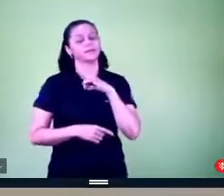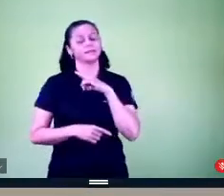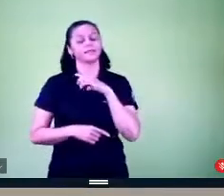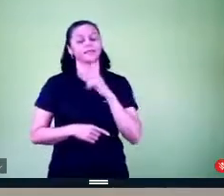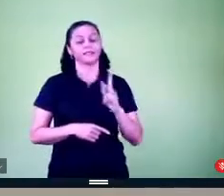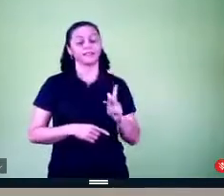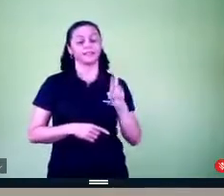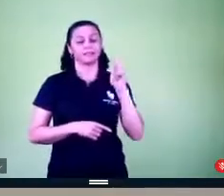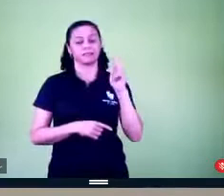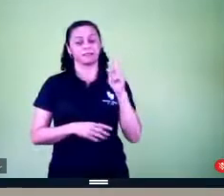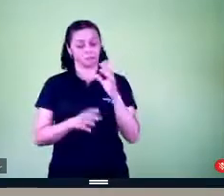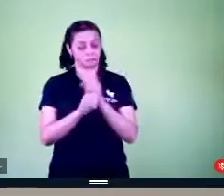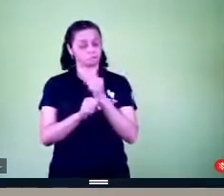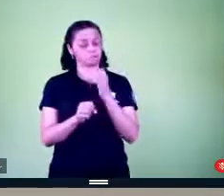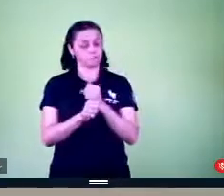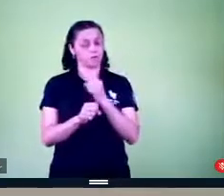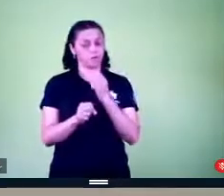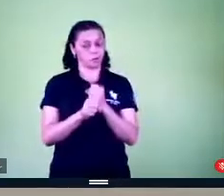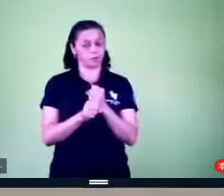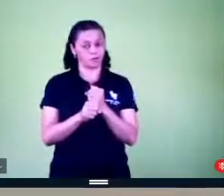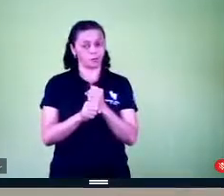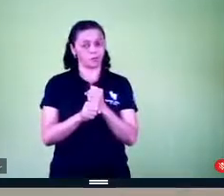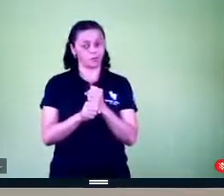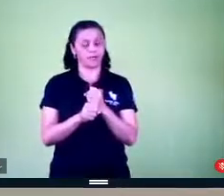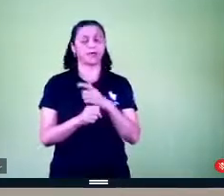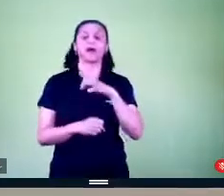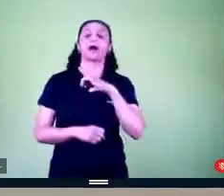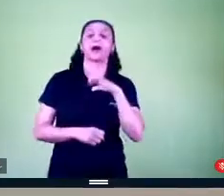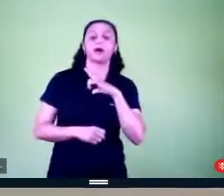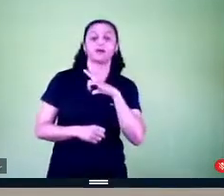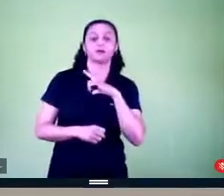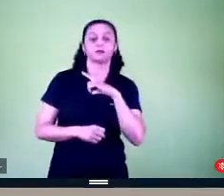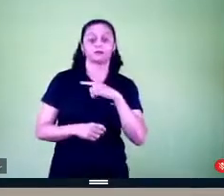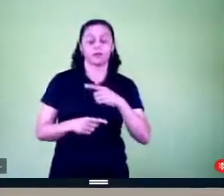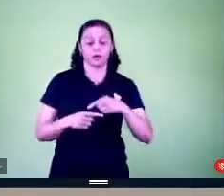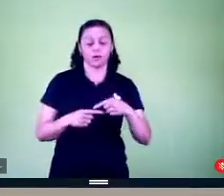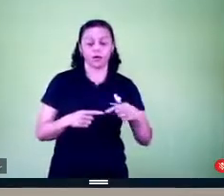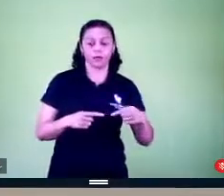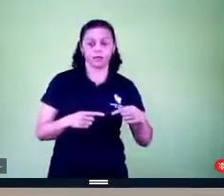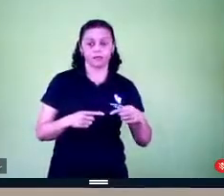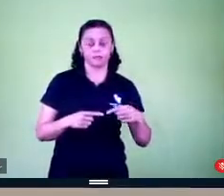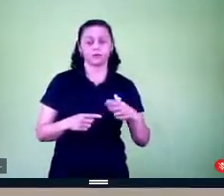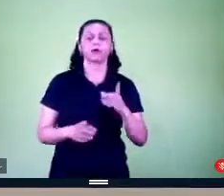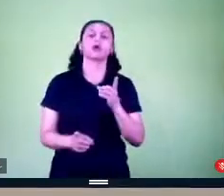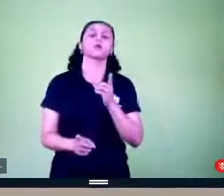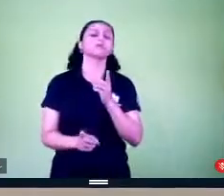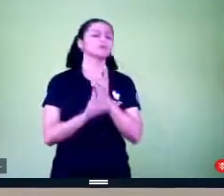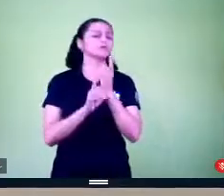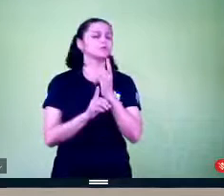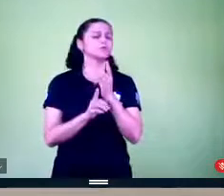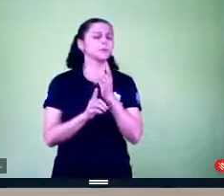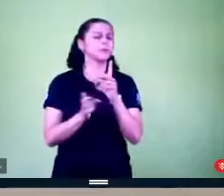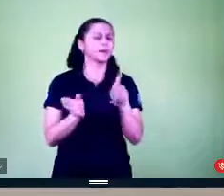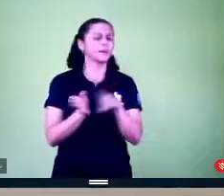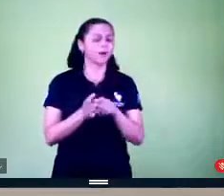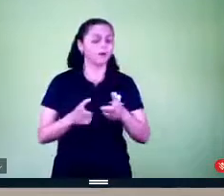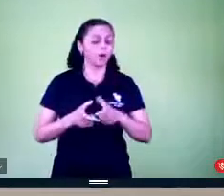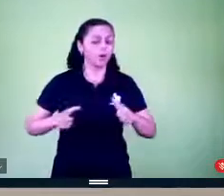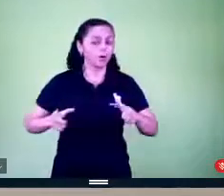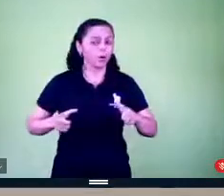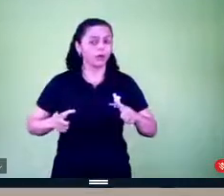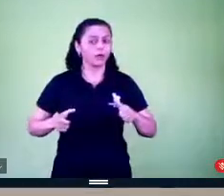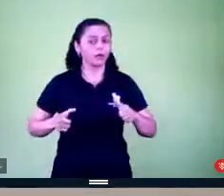aqui. Eu vou ter a resistência, eu quero descobrir a corrente, fica fácil, Então, se eu quero descobrir quanto que vale a